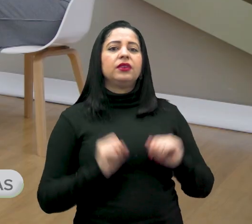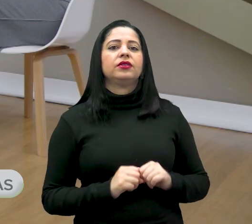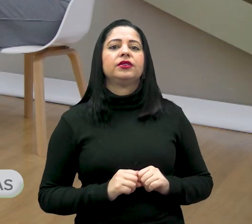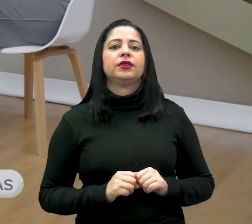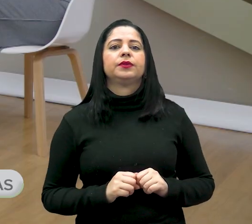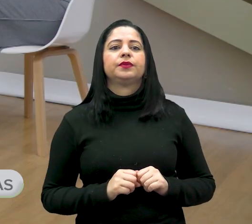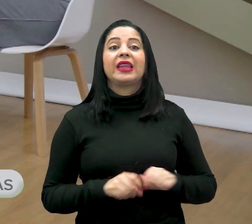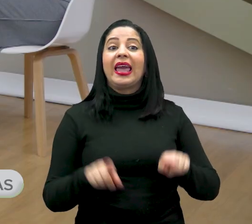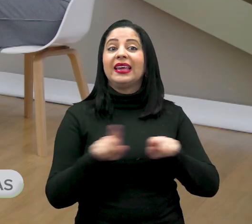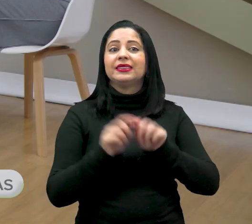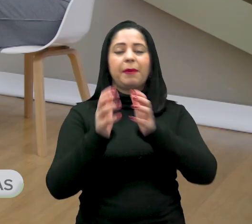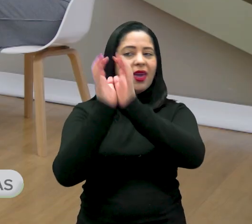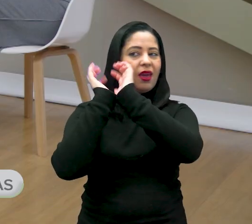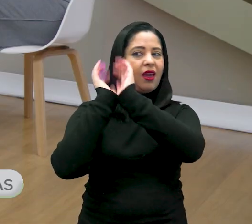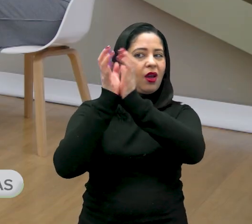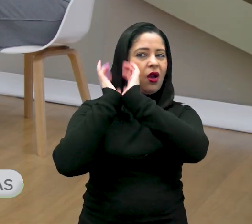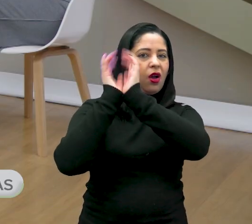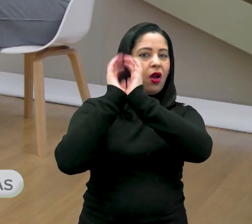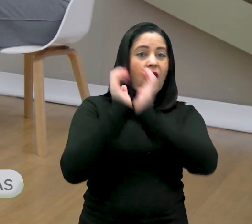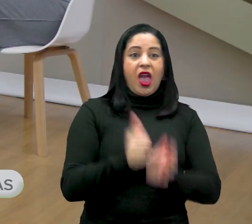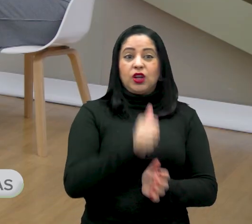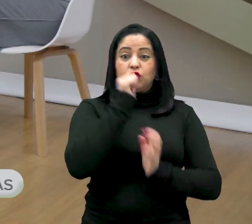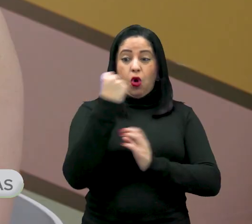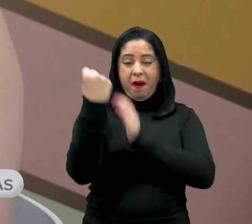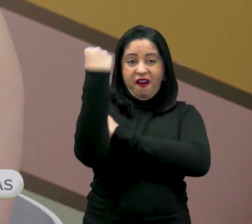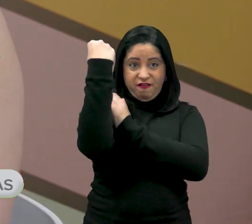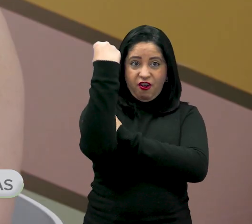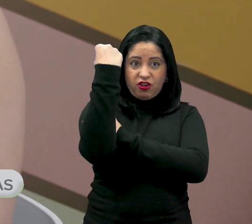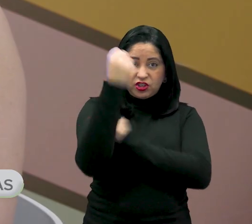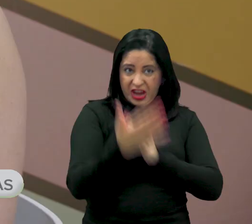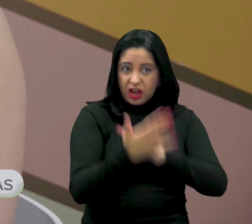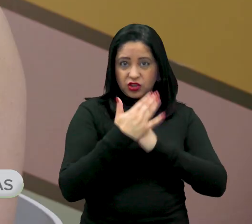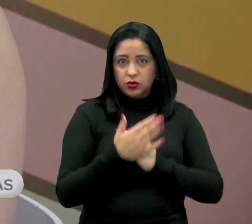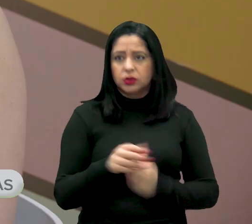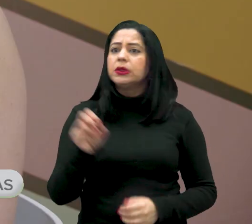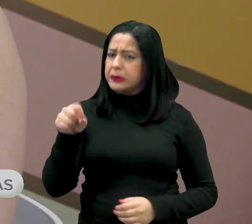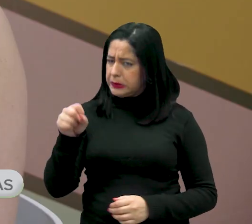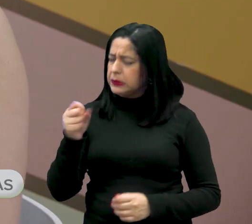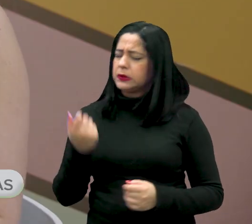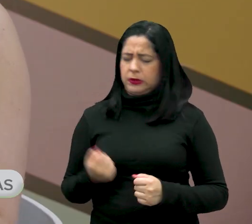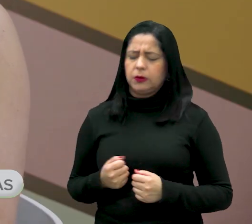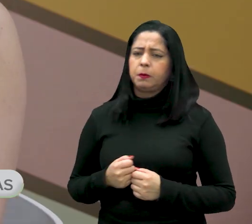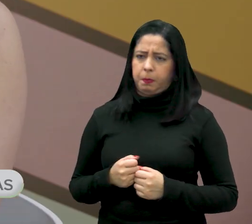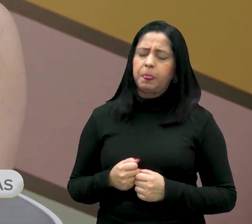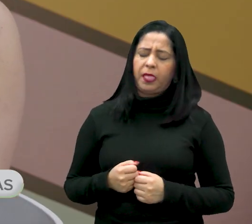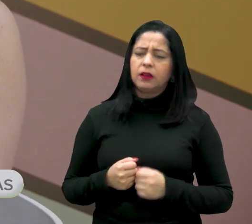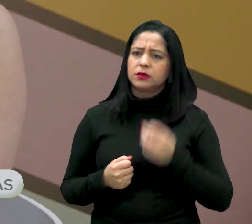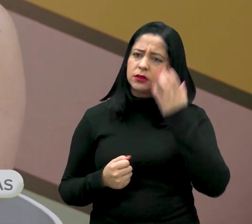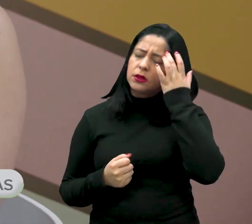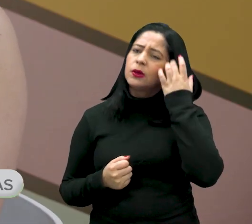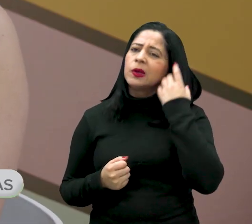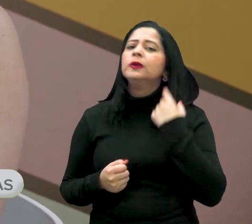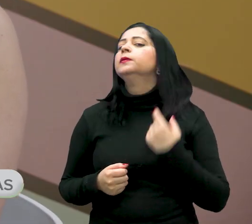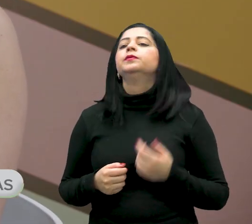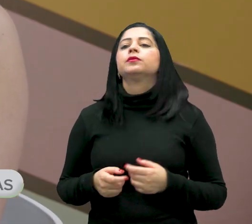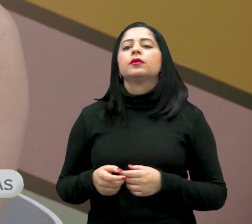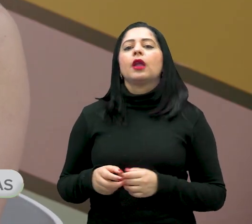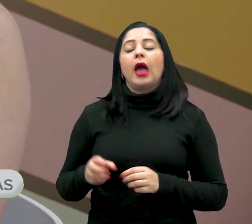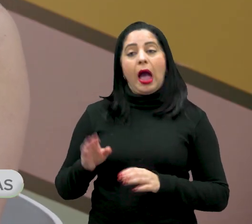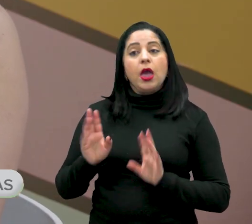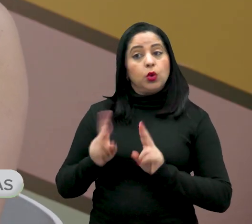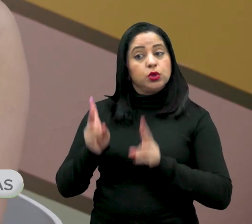fazer. exatamente. Suplementação ajuda, doutora, de alguma maneira? Ajuda, sim. Eu sou, assim, uso muito ela no meu consultório,